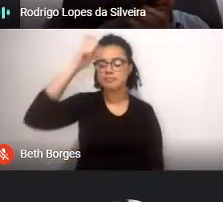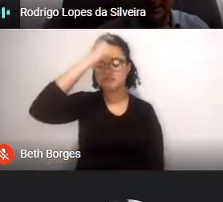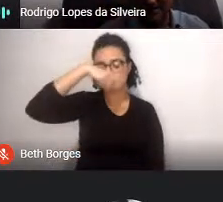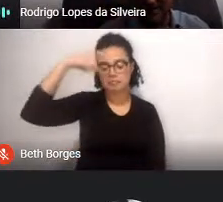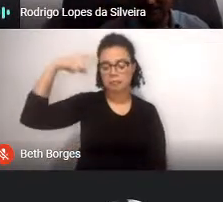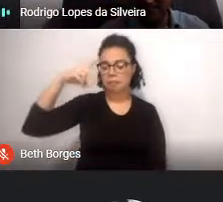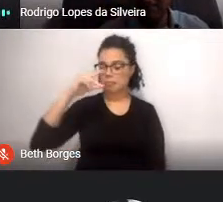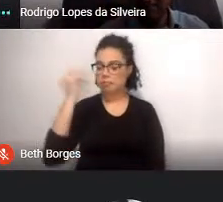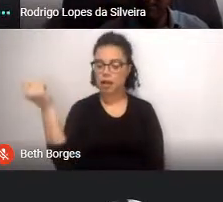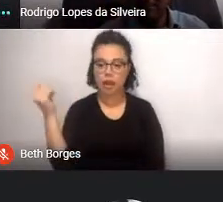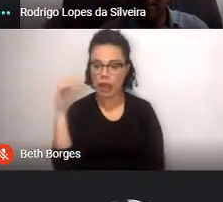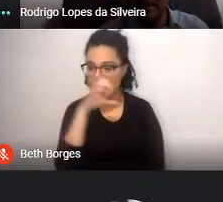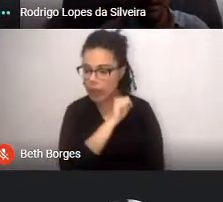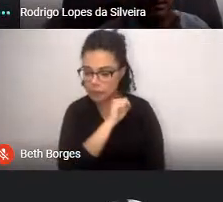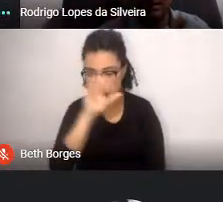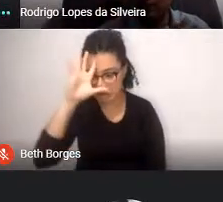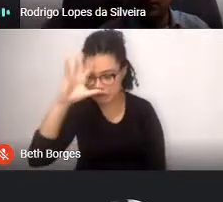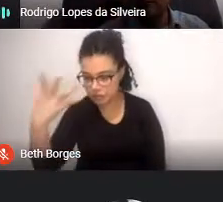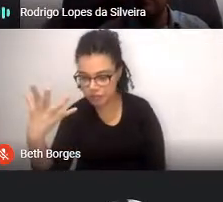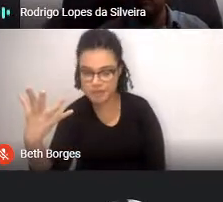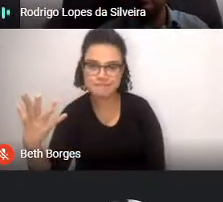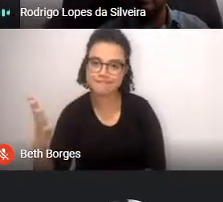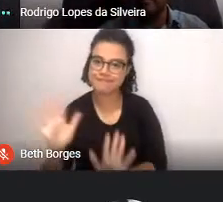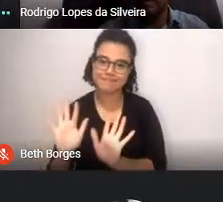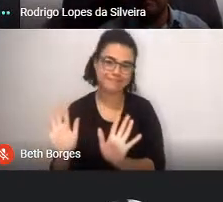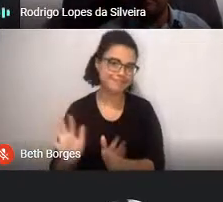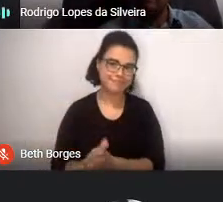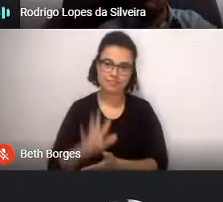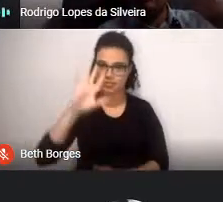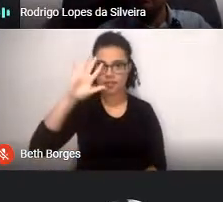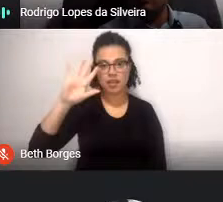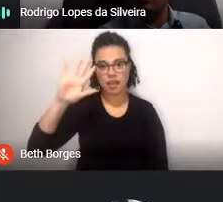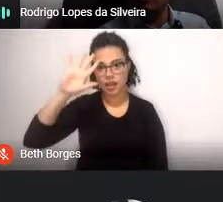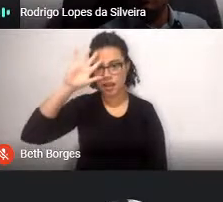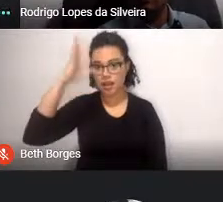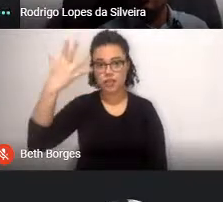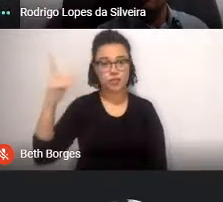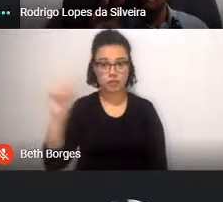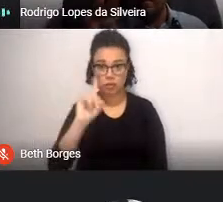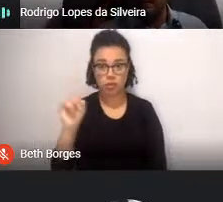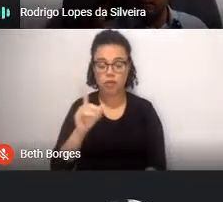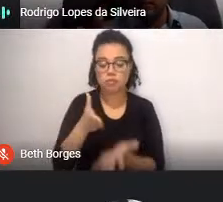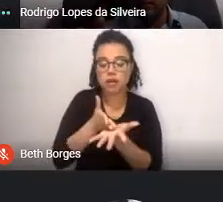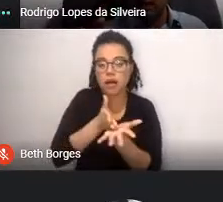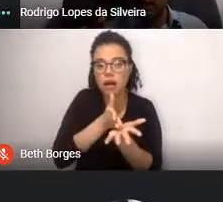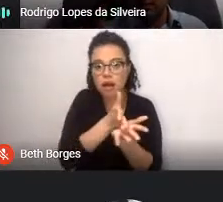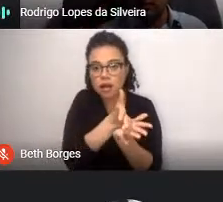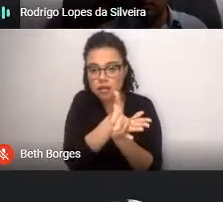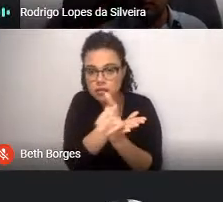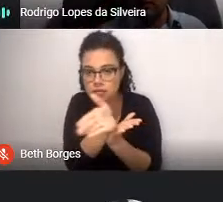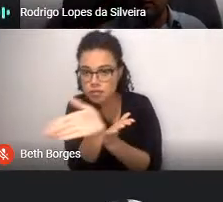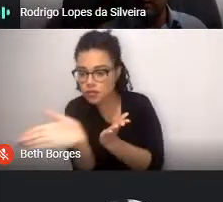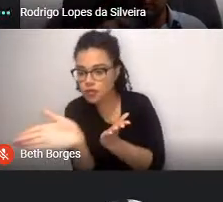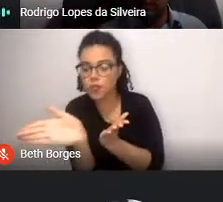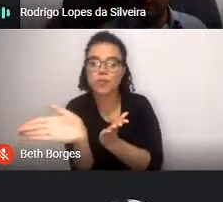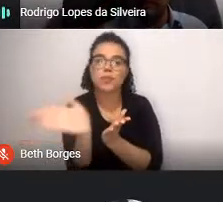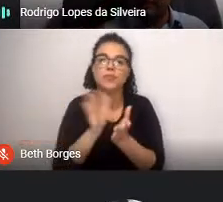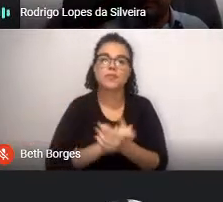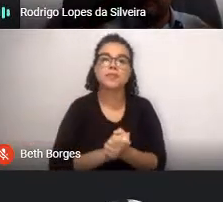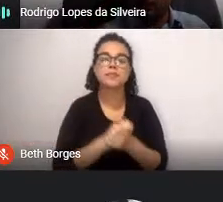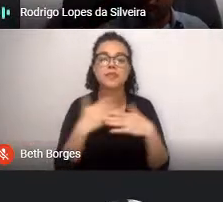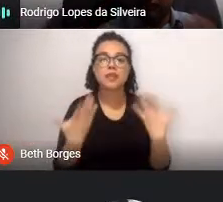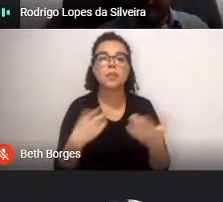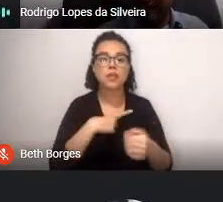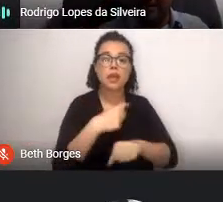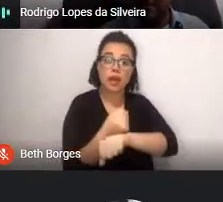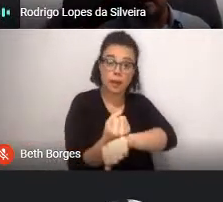jeito maneira, tá? Não resolveu. Apenas desviou. Mas as emoções estão ali para